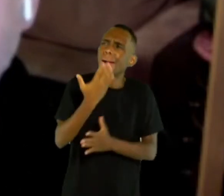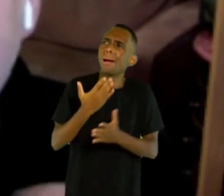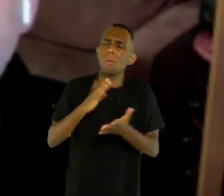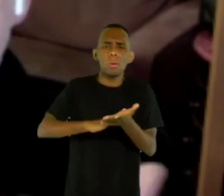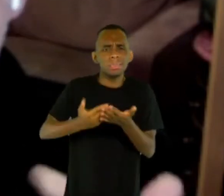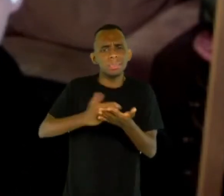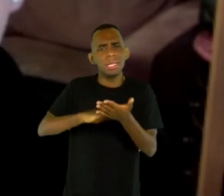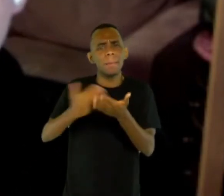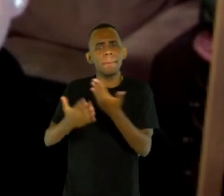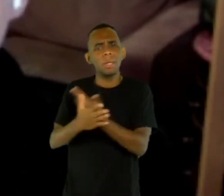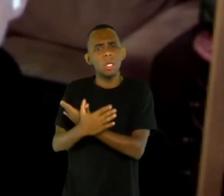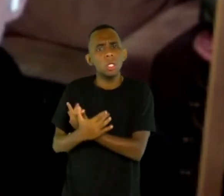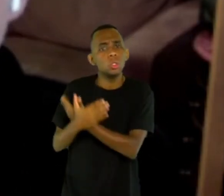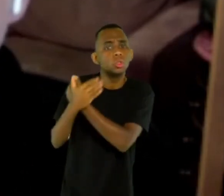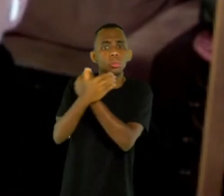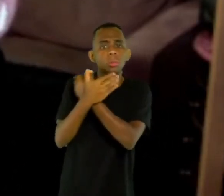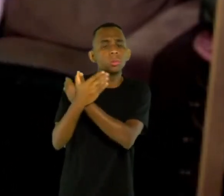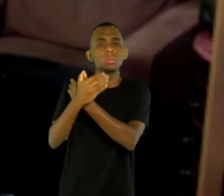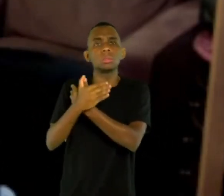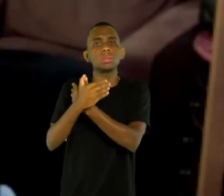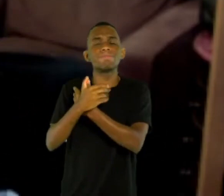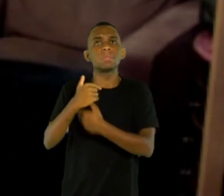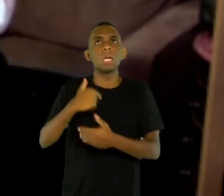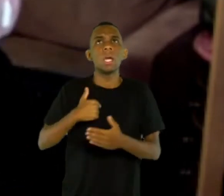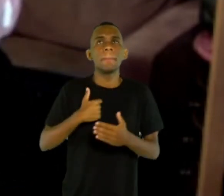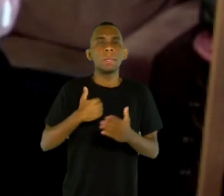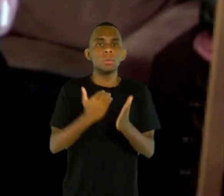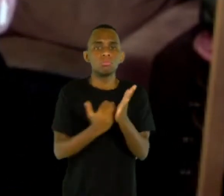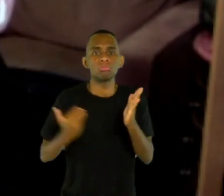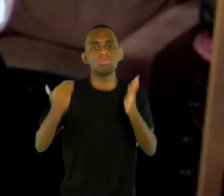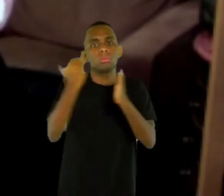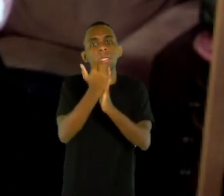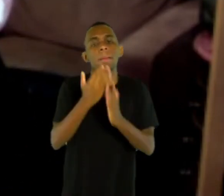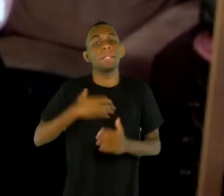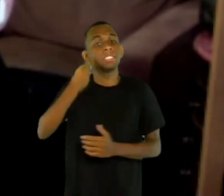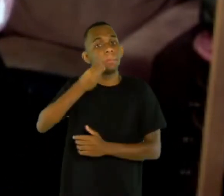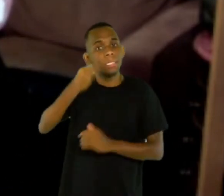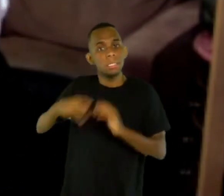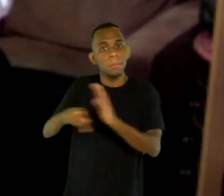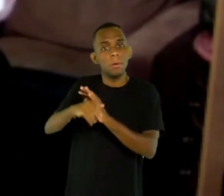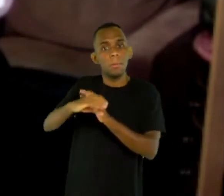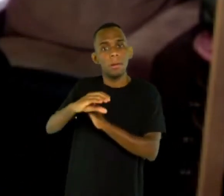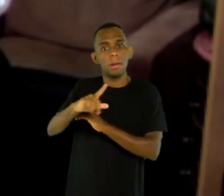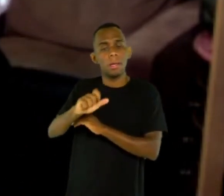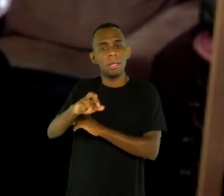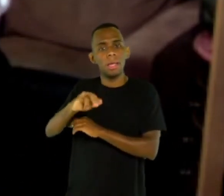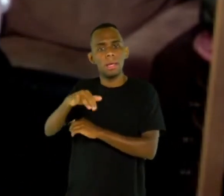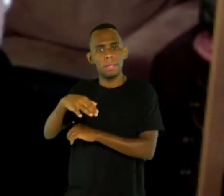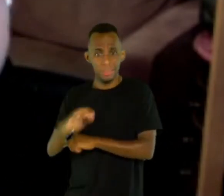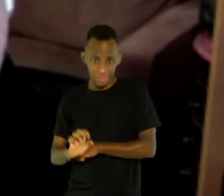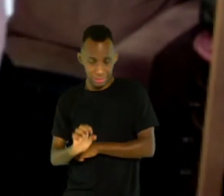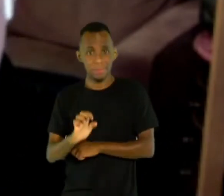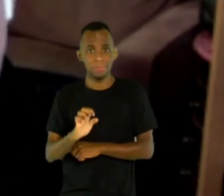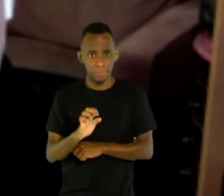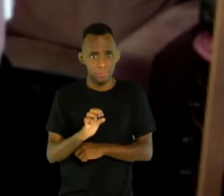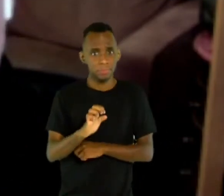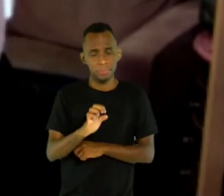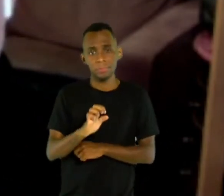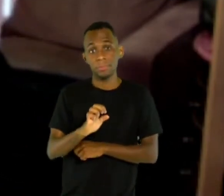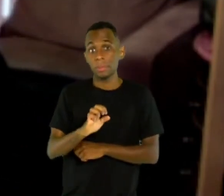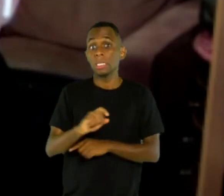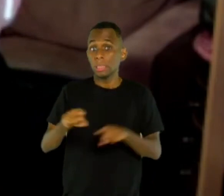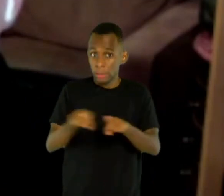fez radicalizar uma experiência que eu tinha feito com Clarice. No caso de Clarice, e que o Itamar faz muito